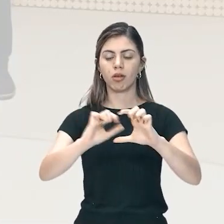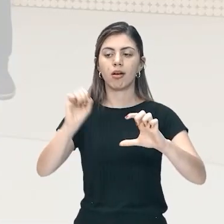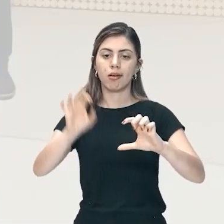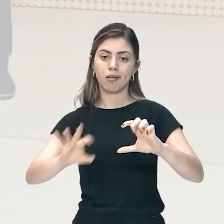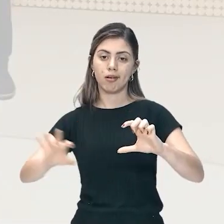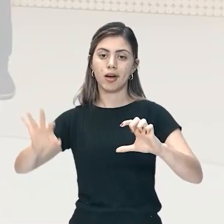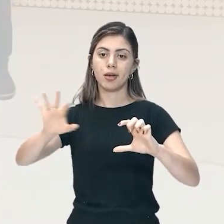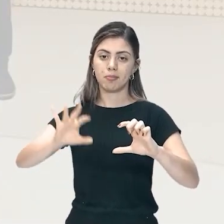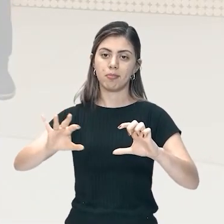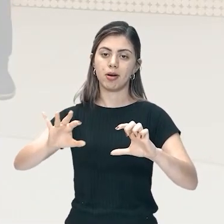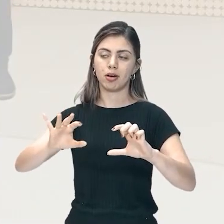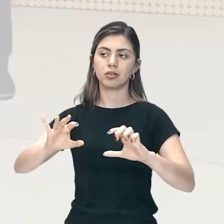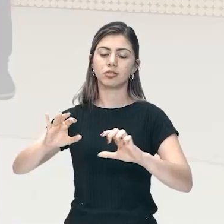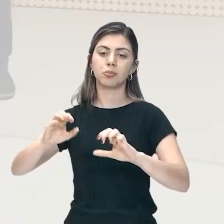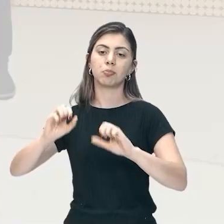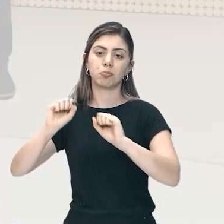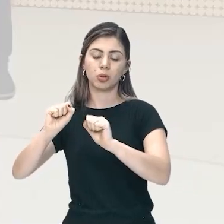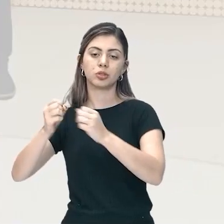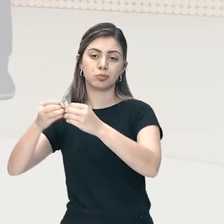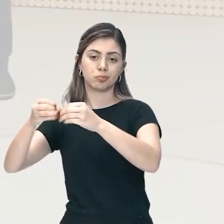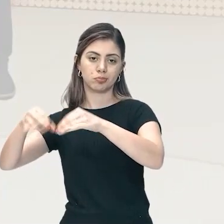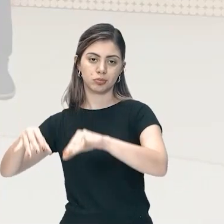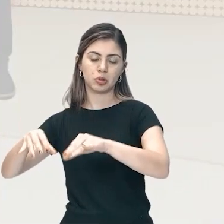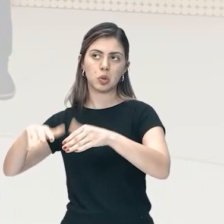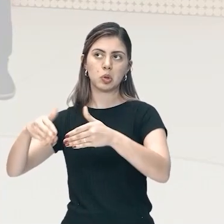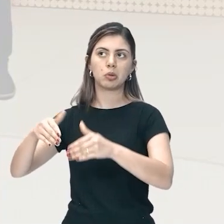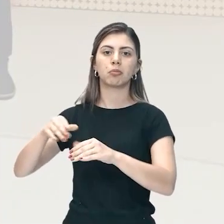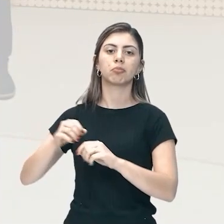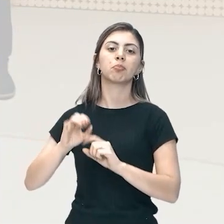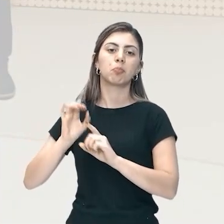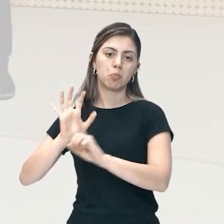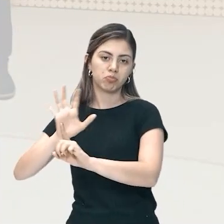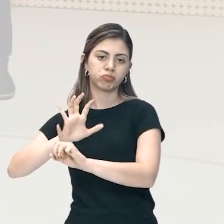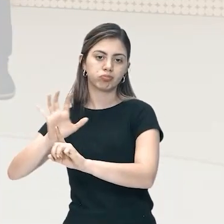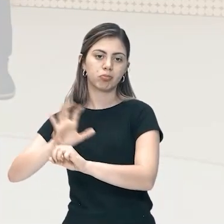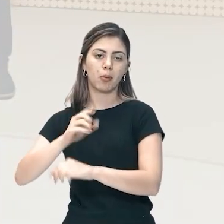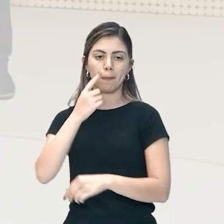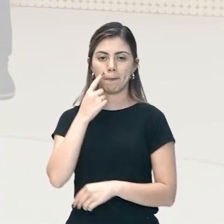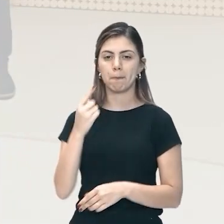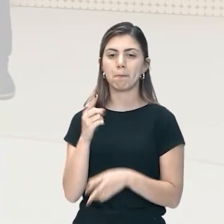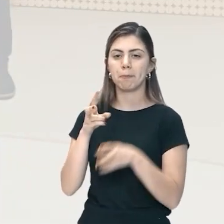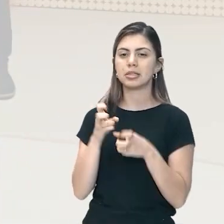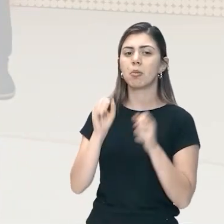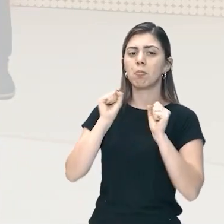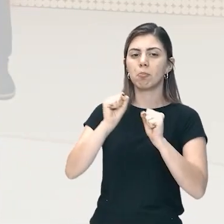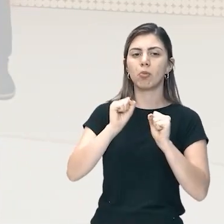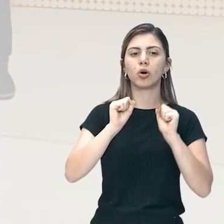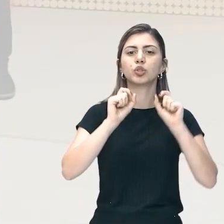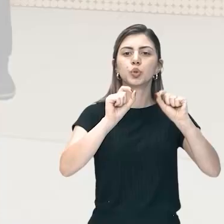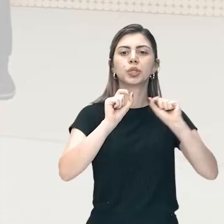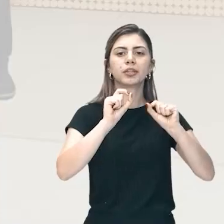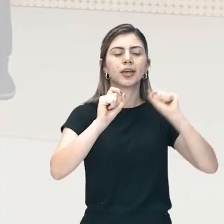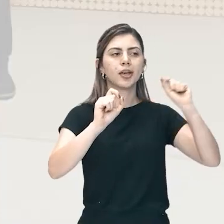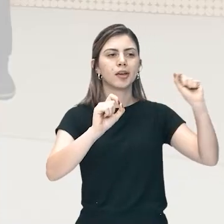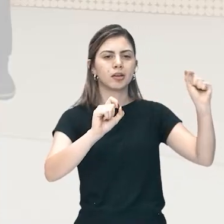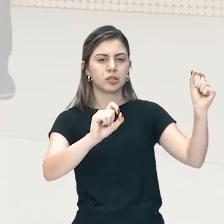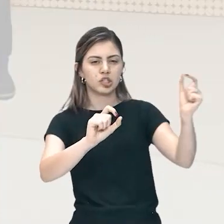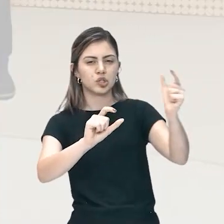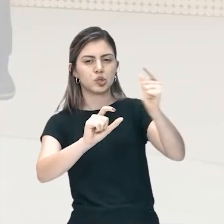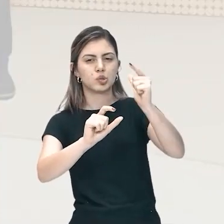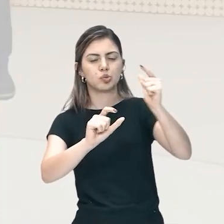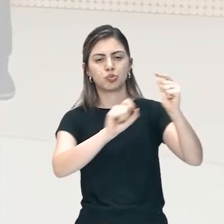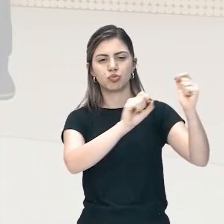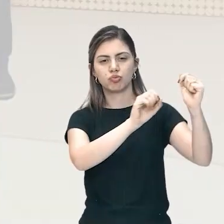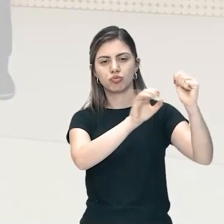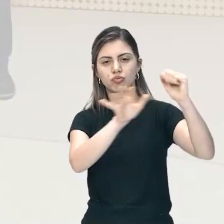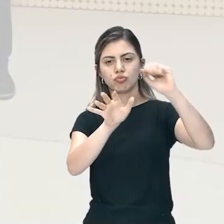ou um pouco menos diferente. Olha só, eu posso ter, ó, vários raios de luz, ó, observem aí, ó. Se esses vários raios de luz saírem,